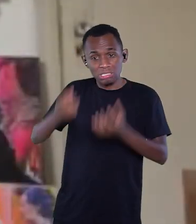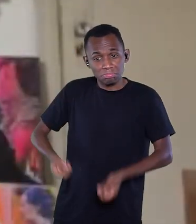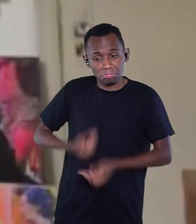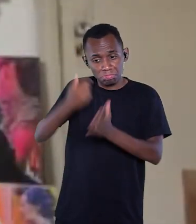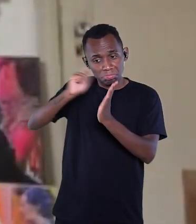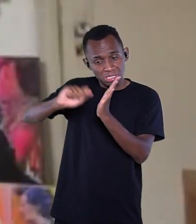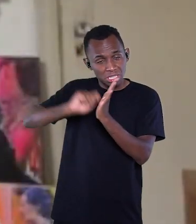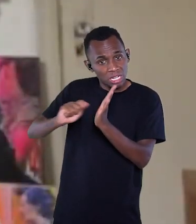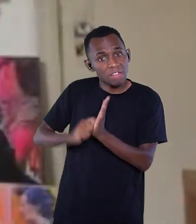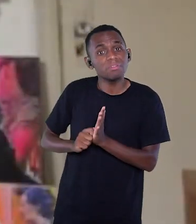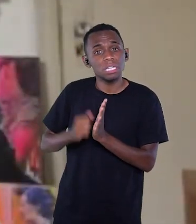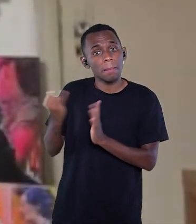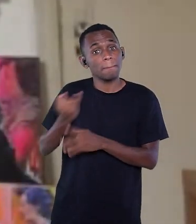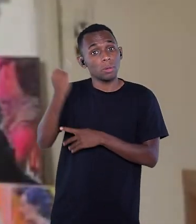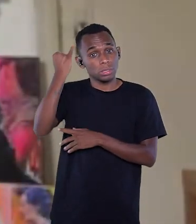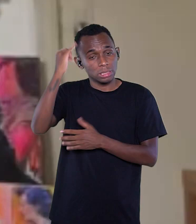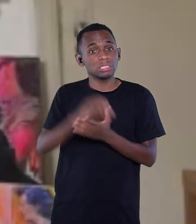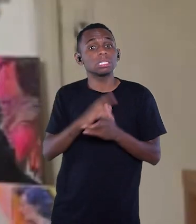produzindo